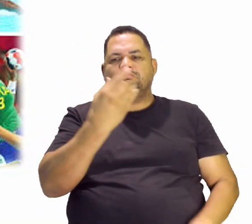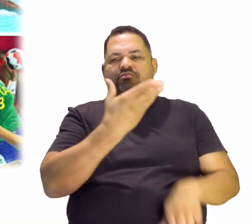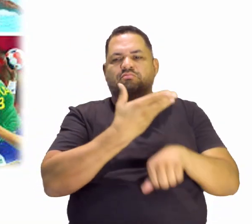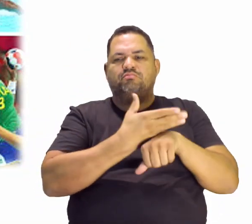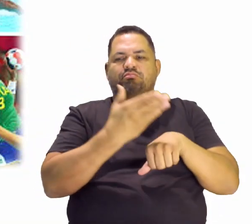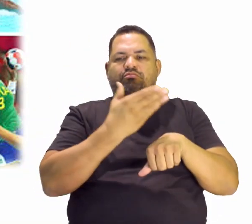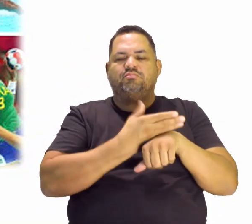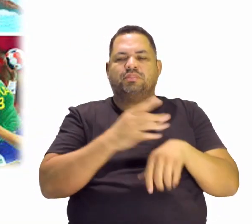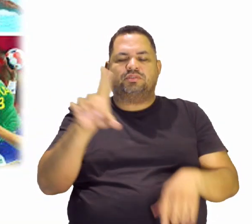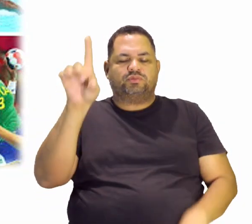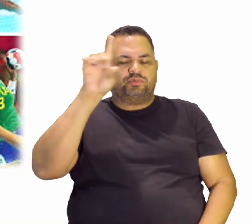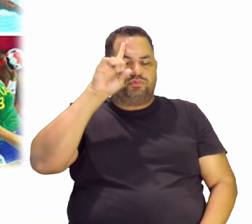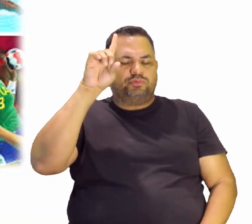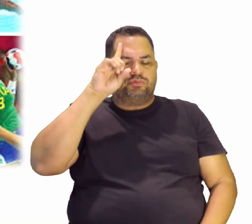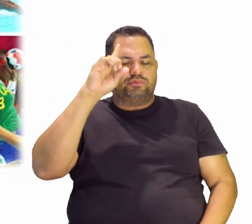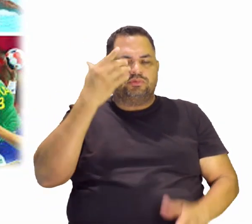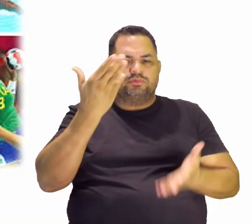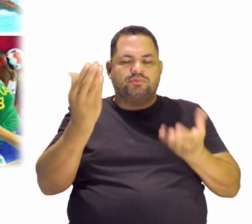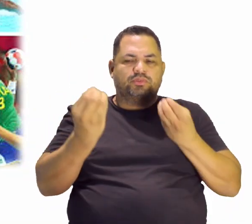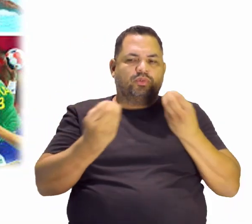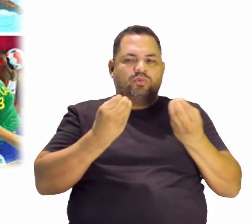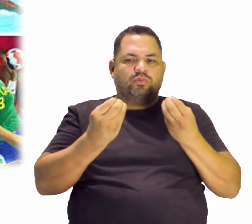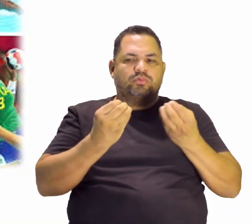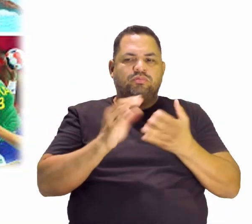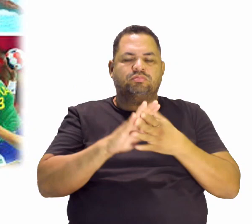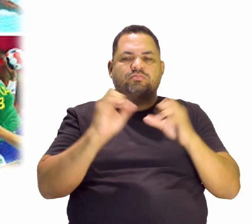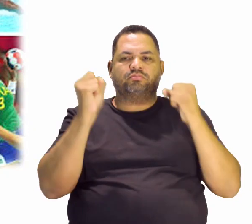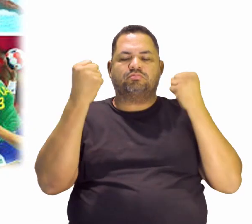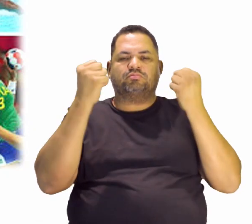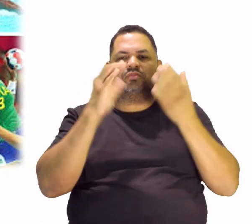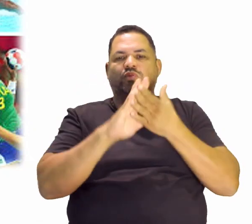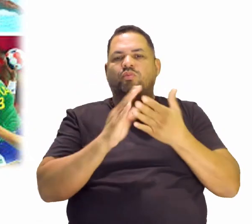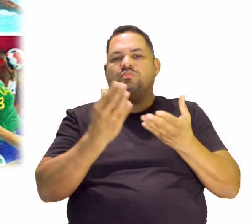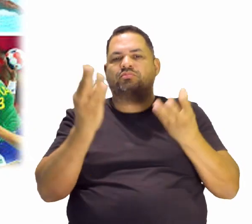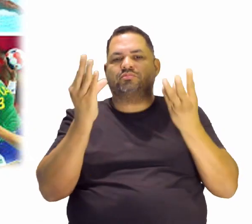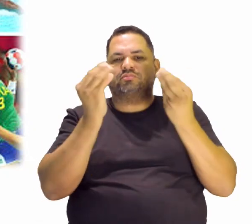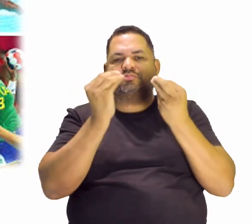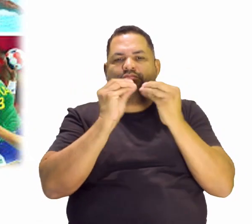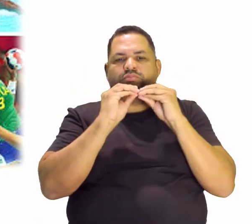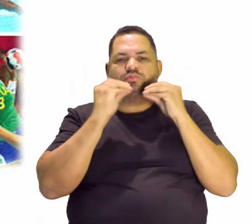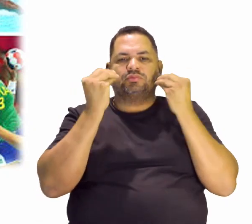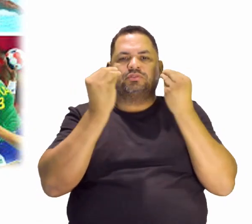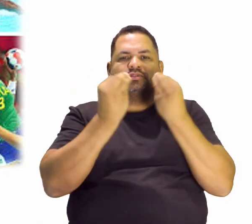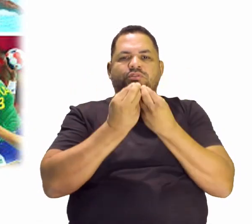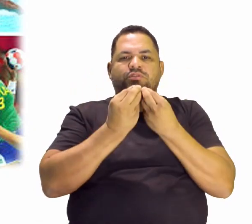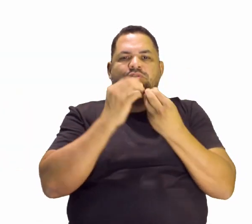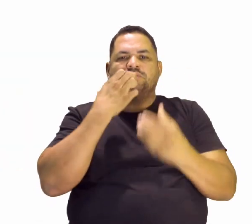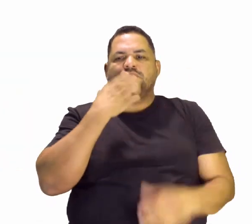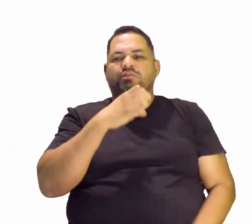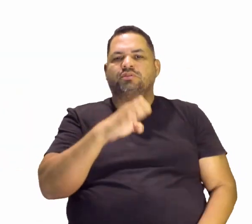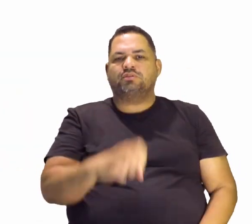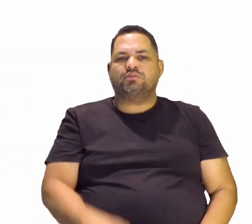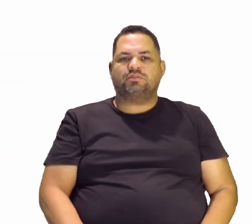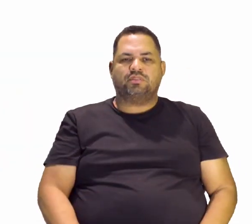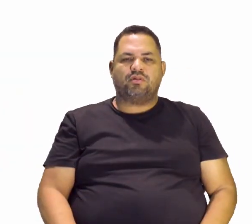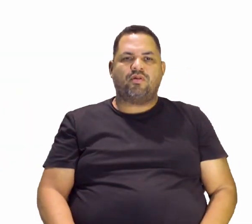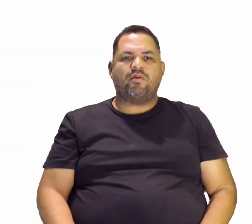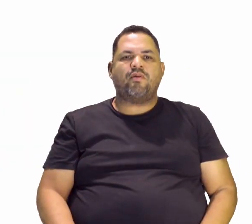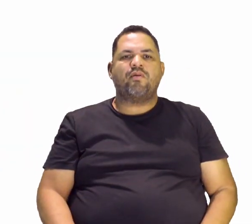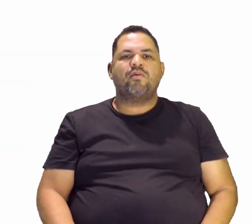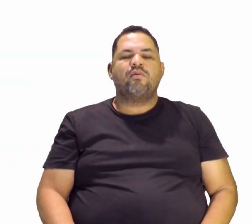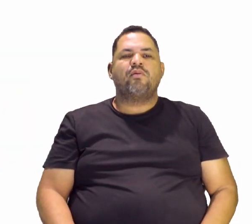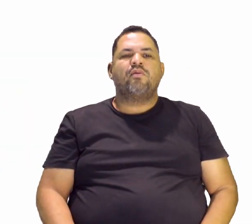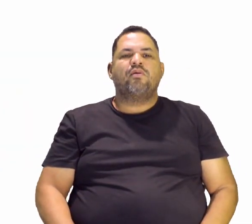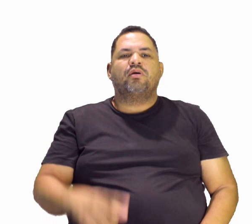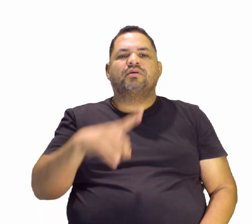né? Como que a gente percebe a utilização desses substratos energéticos aí, prof? Então, nós temos